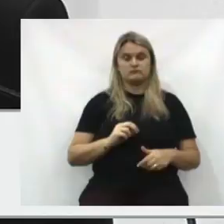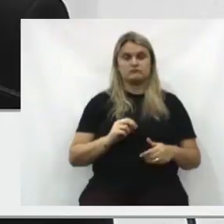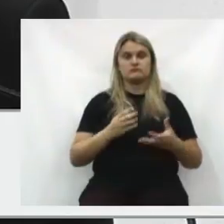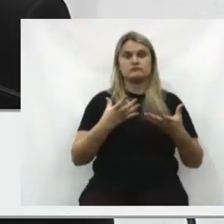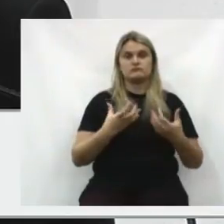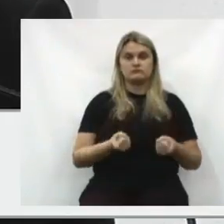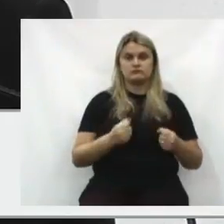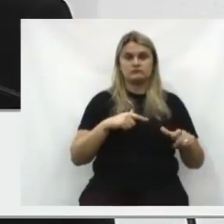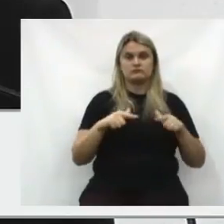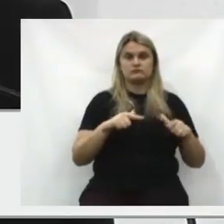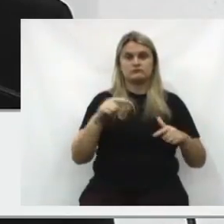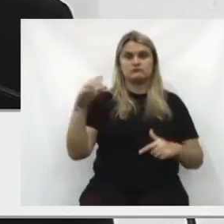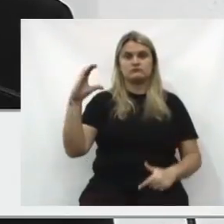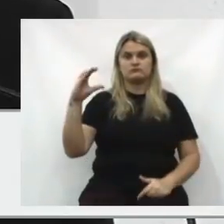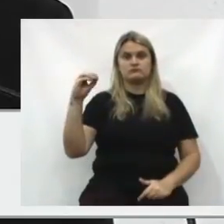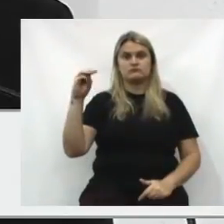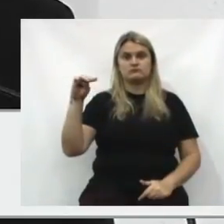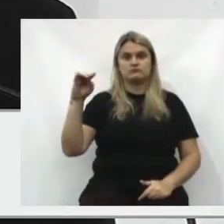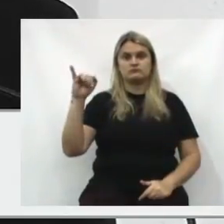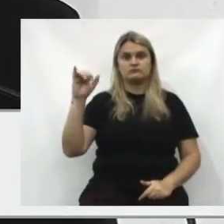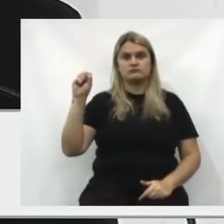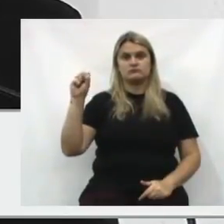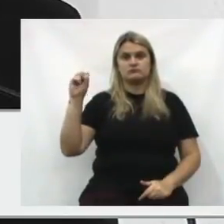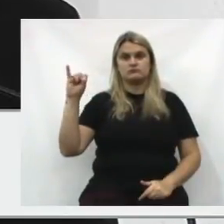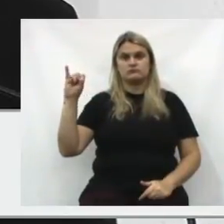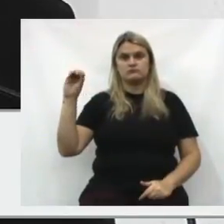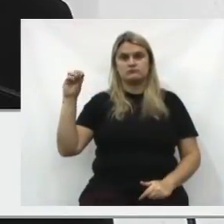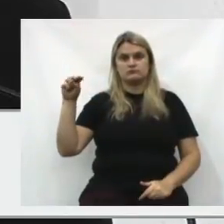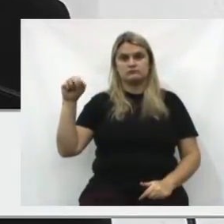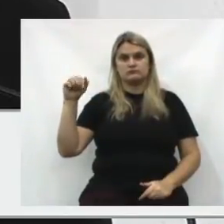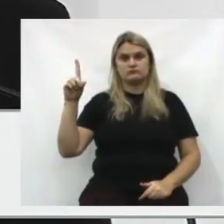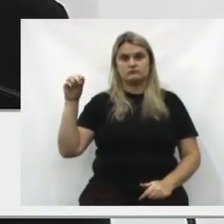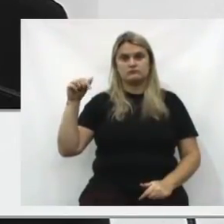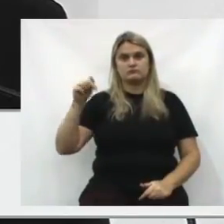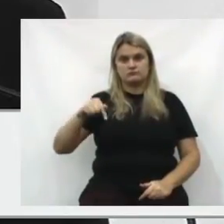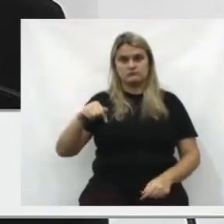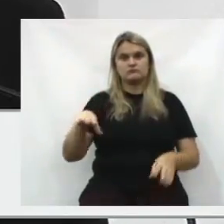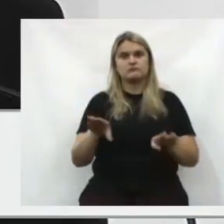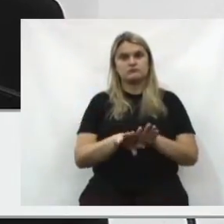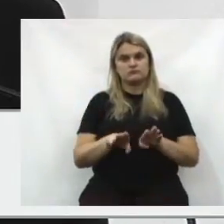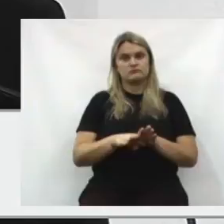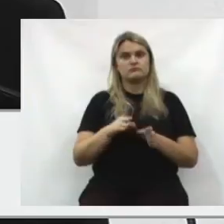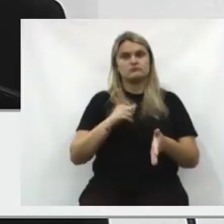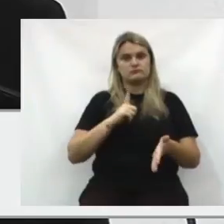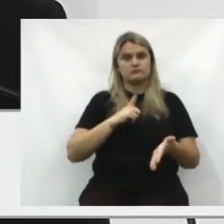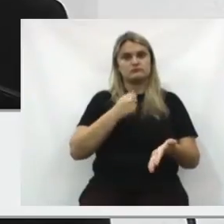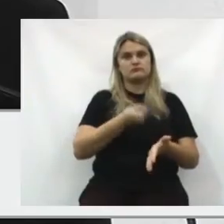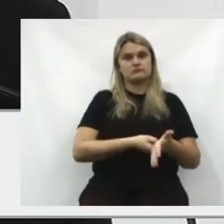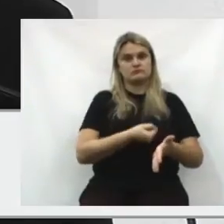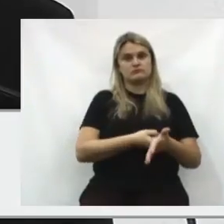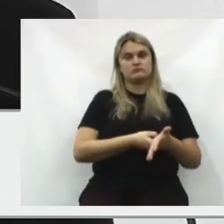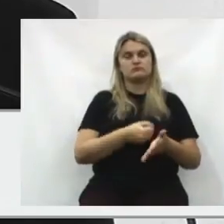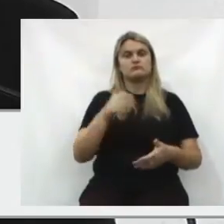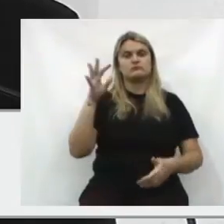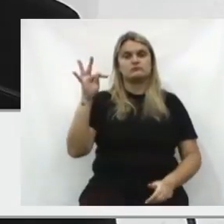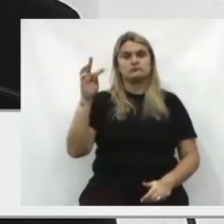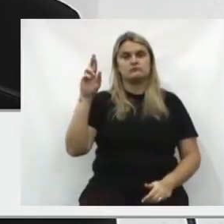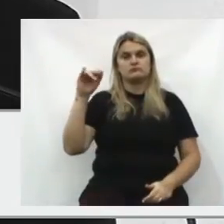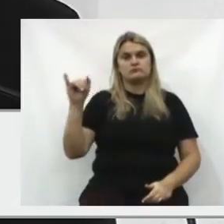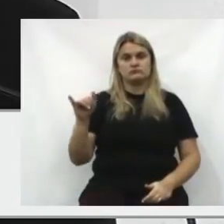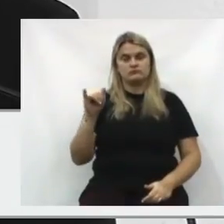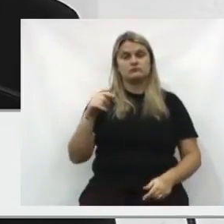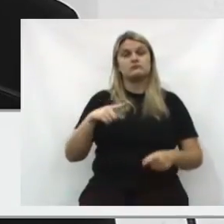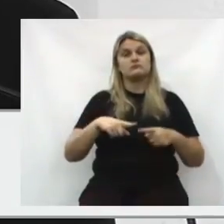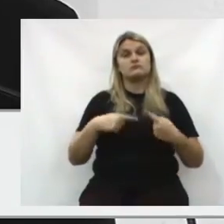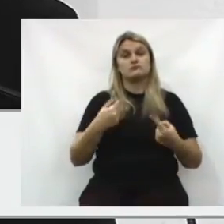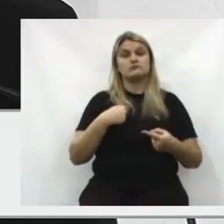que assumir cargos comissionados lá na Prefeitura, aqui também existe esta cobrança por